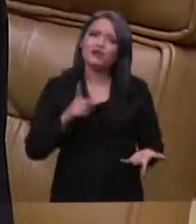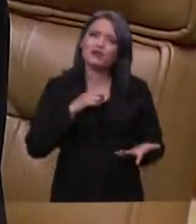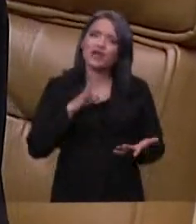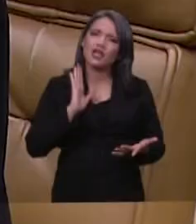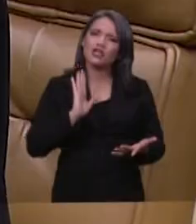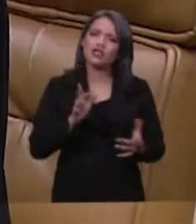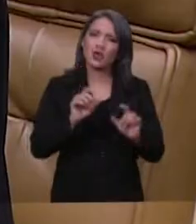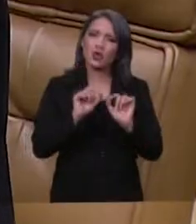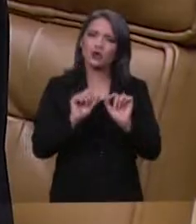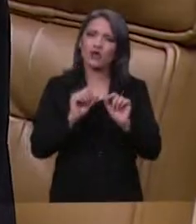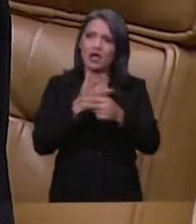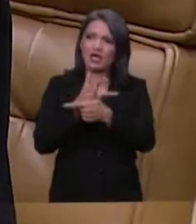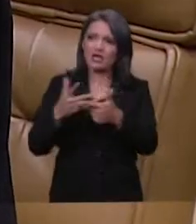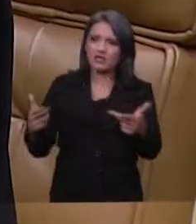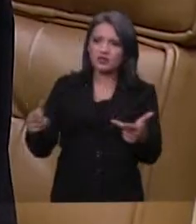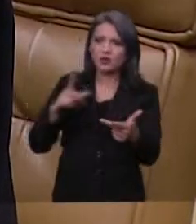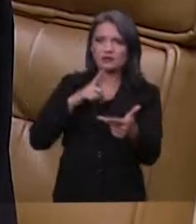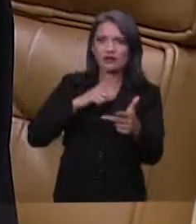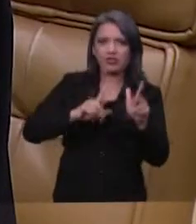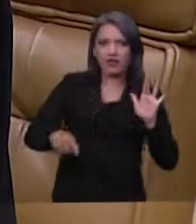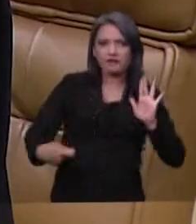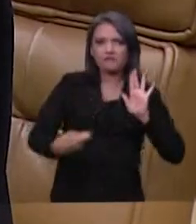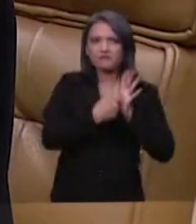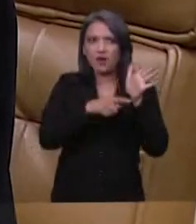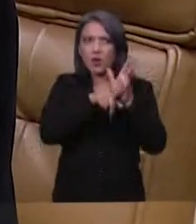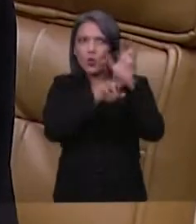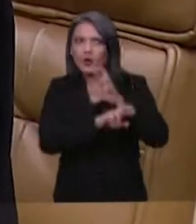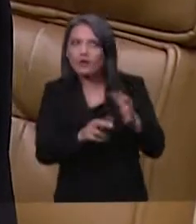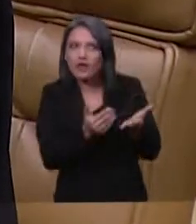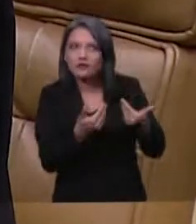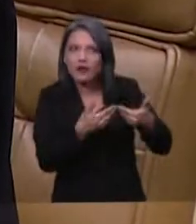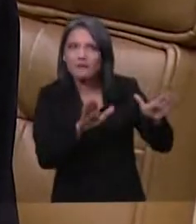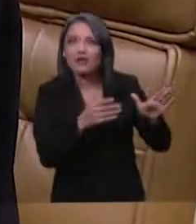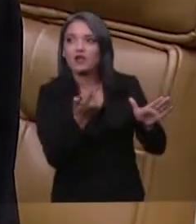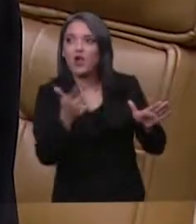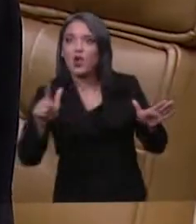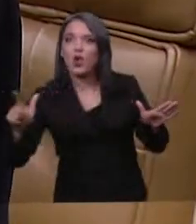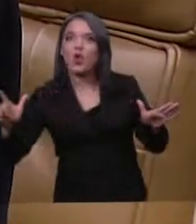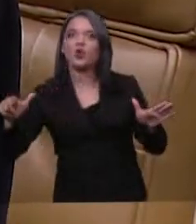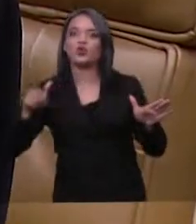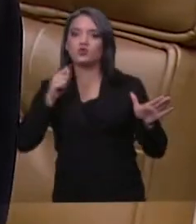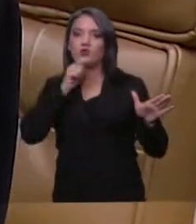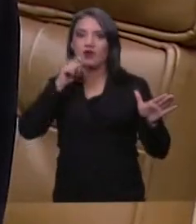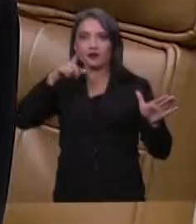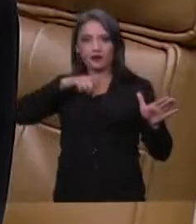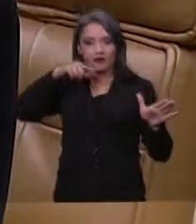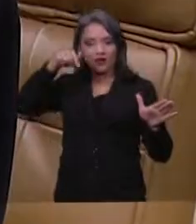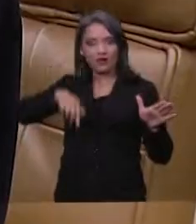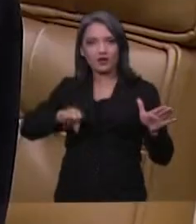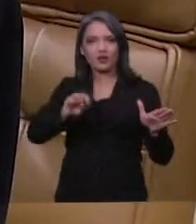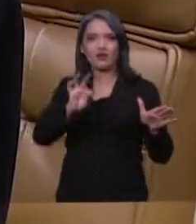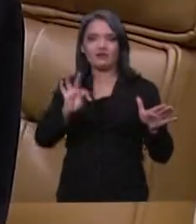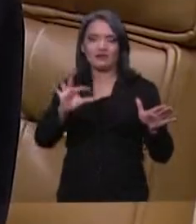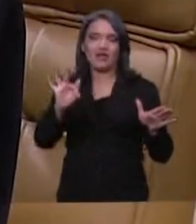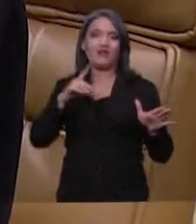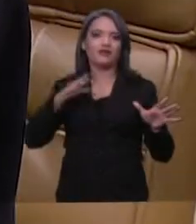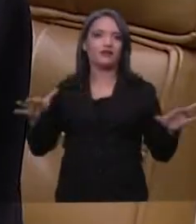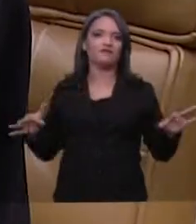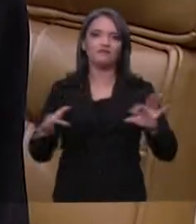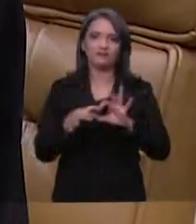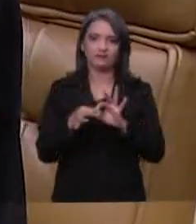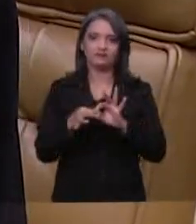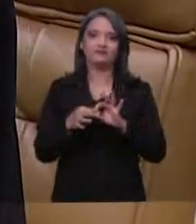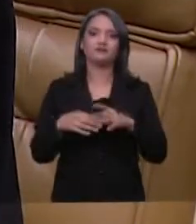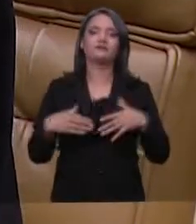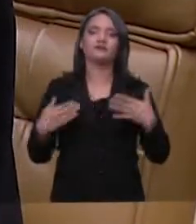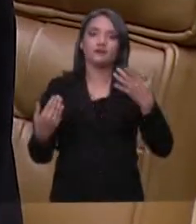os fatos que ensejaram a instauração do presente inquérito e outros igualmente em tramitação neste Supremo Tribunal Federal, nos